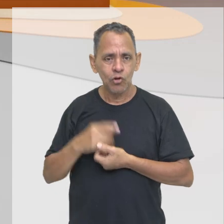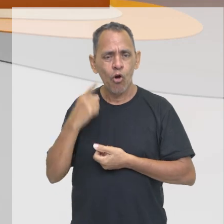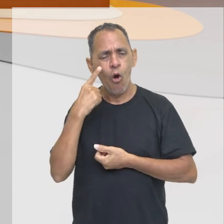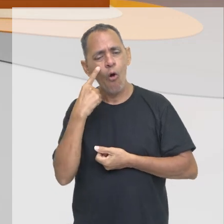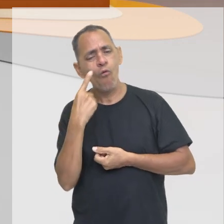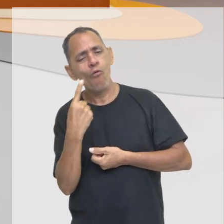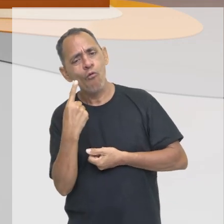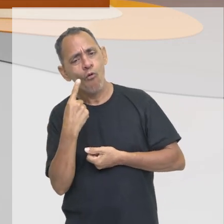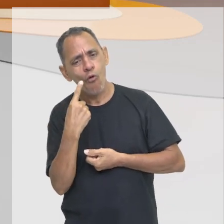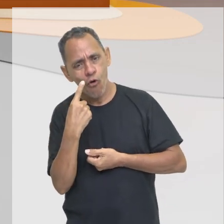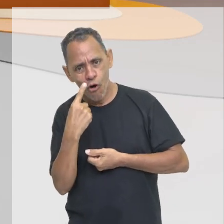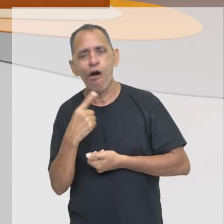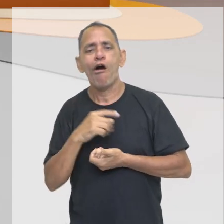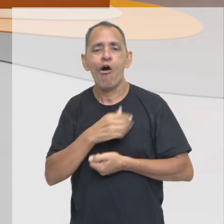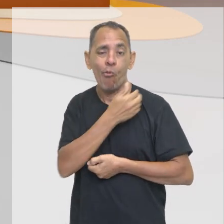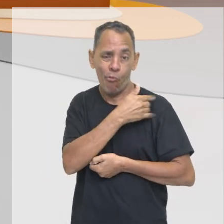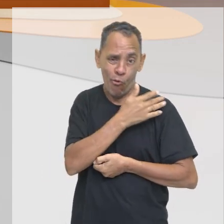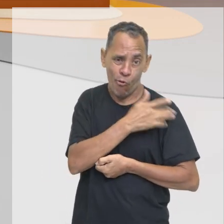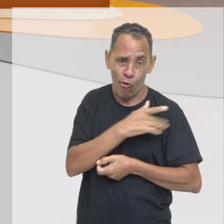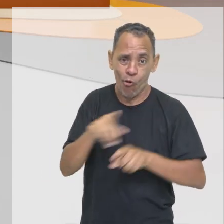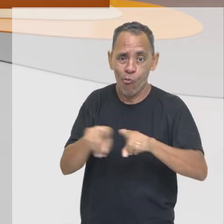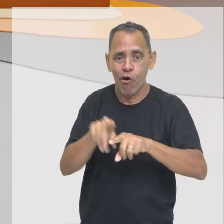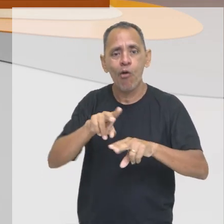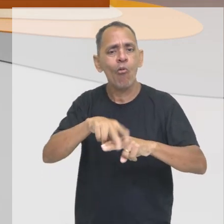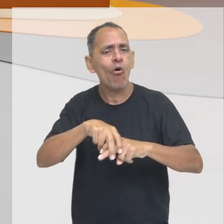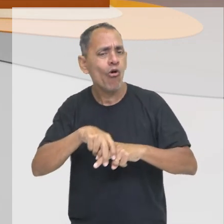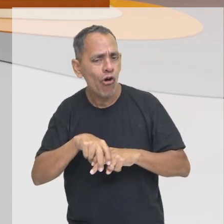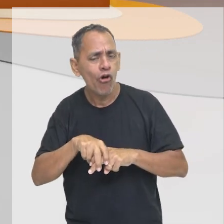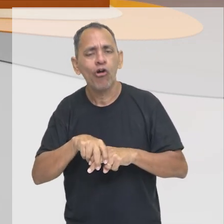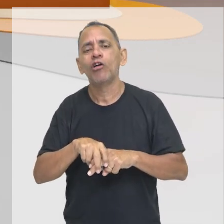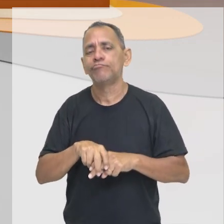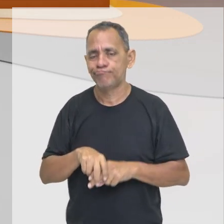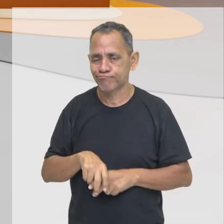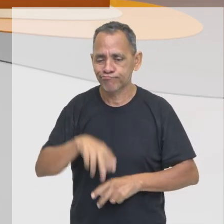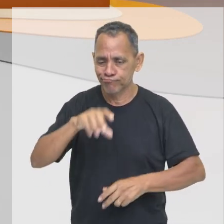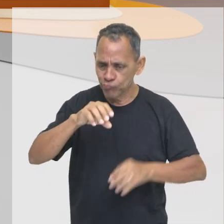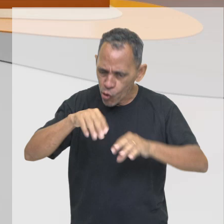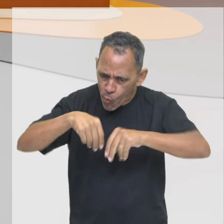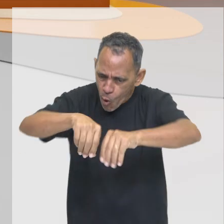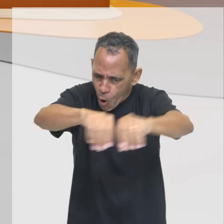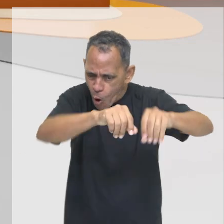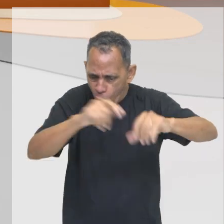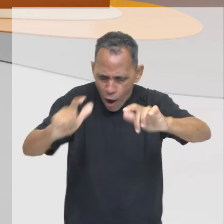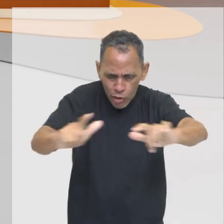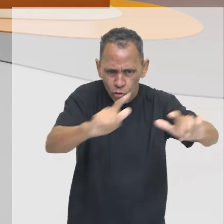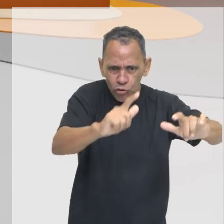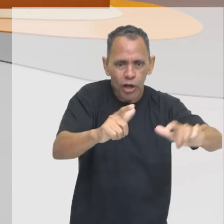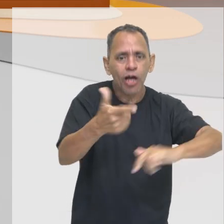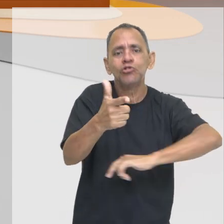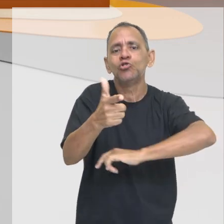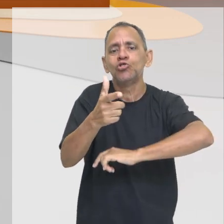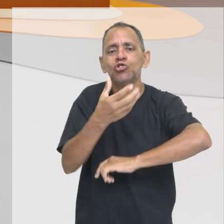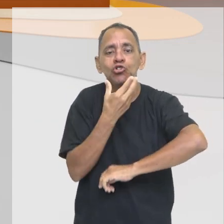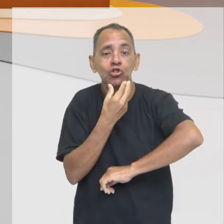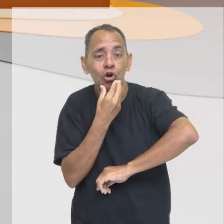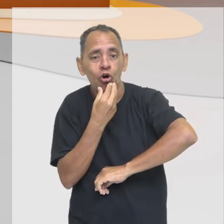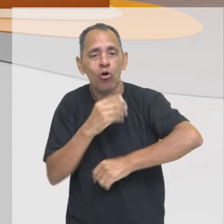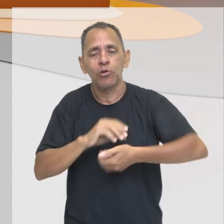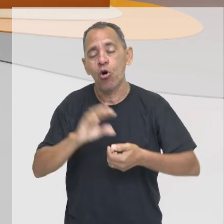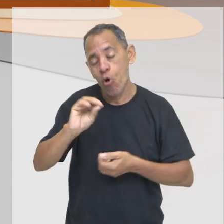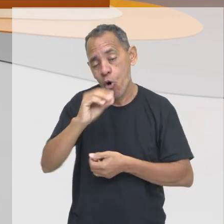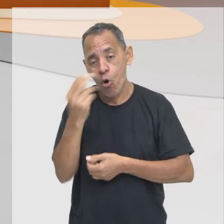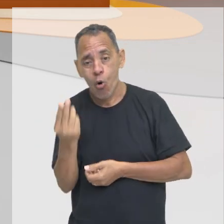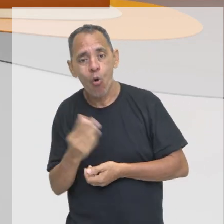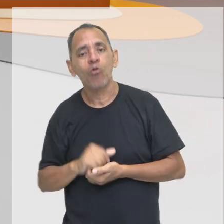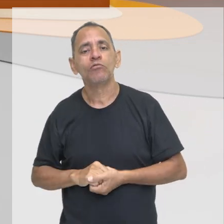vazio demográfico, de ser uma terra sem homens para homens sem terras, e tudo isso era visto